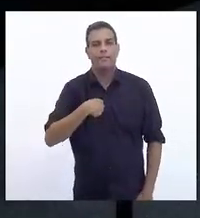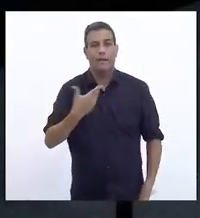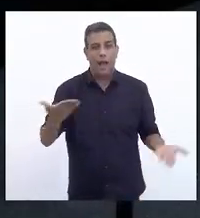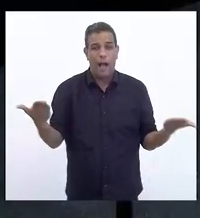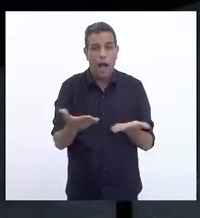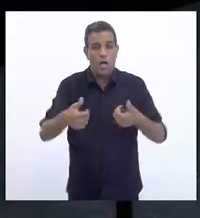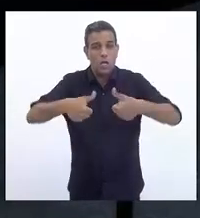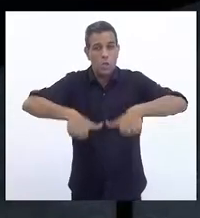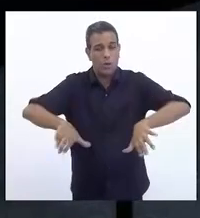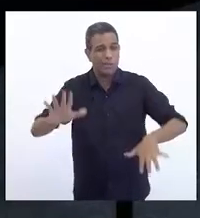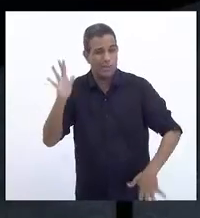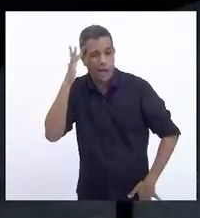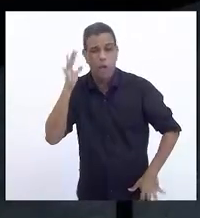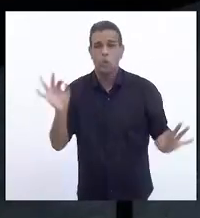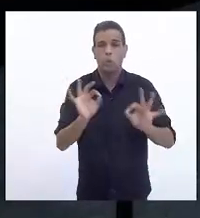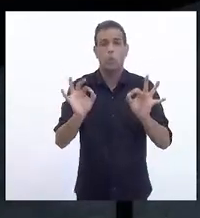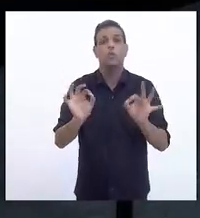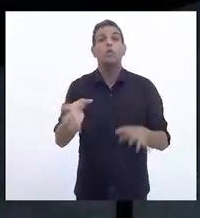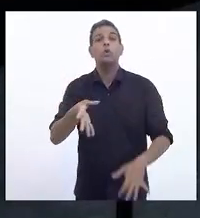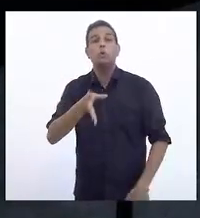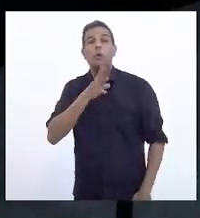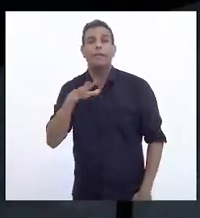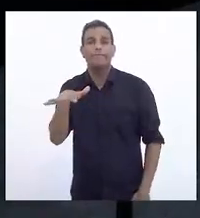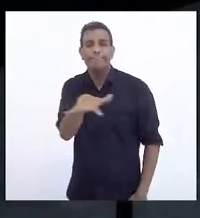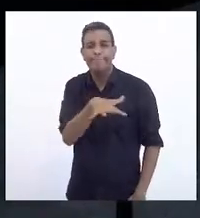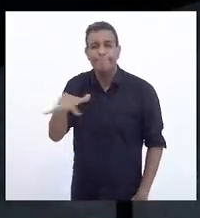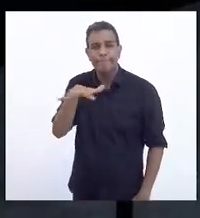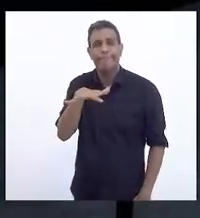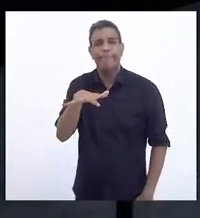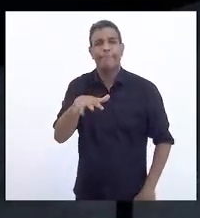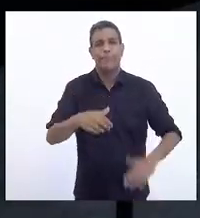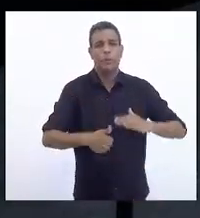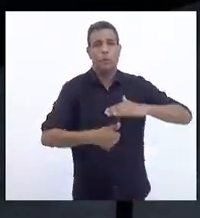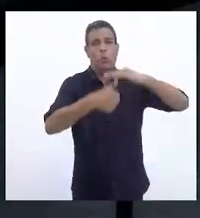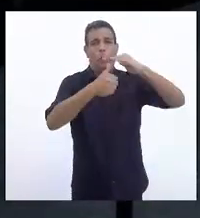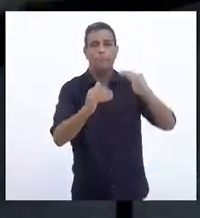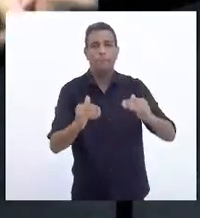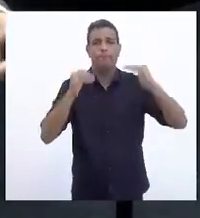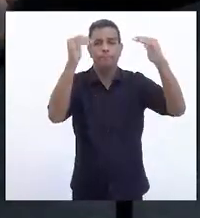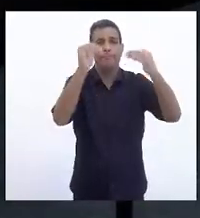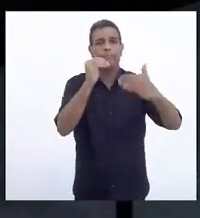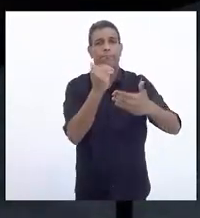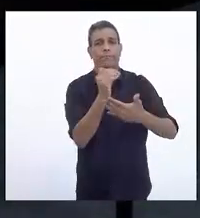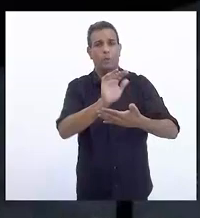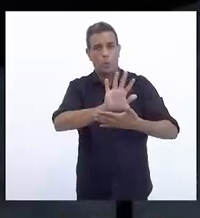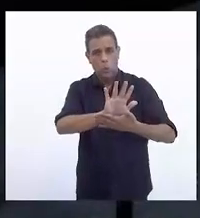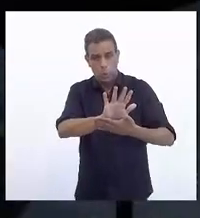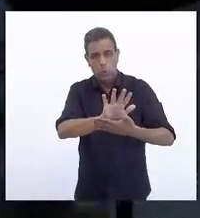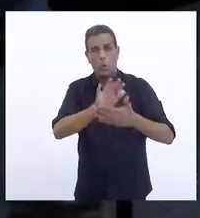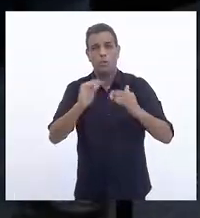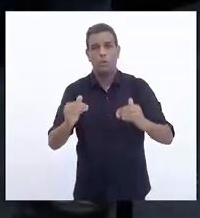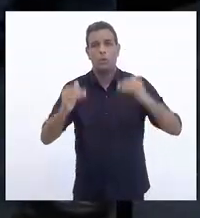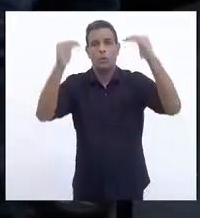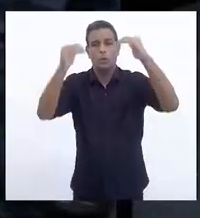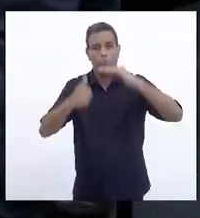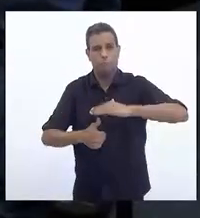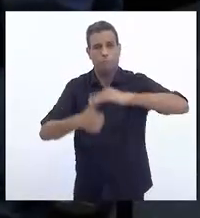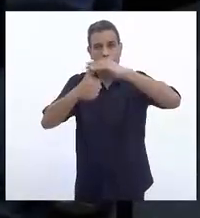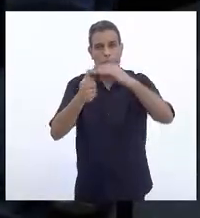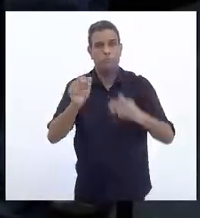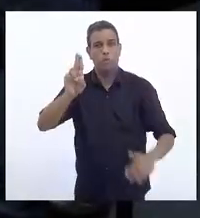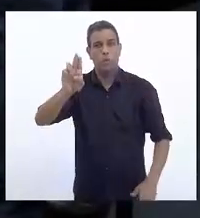estou achando. Eu ouvi do reitor da UERJ e da reitora da UESO.